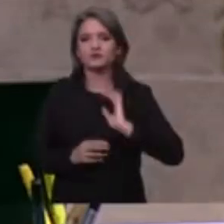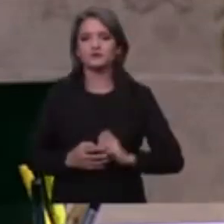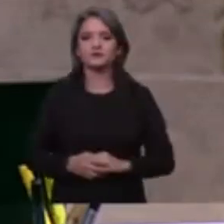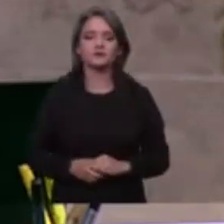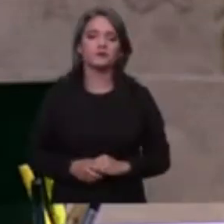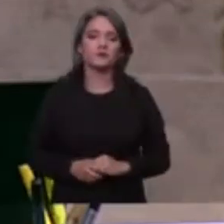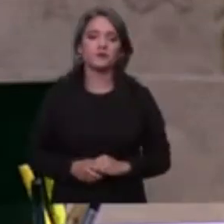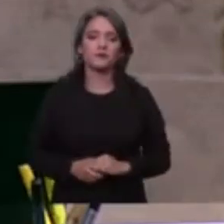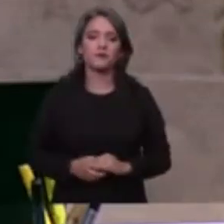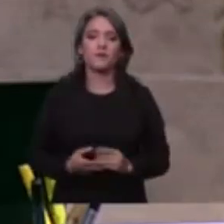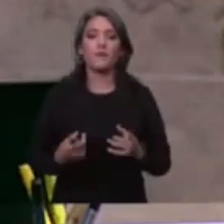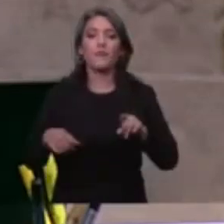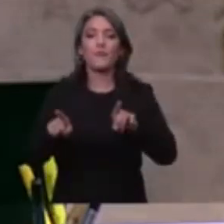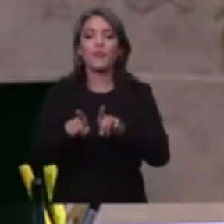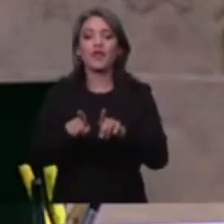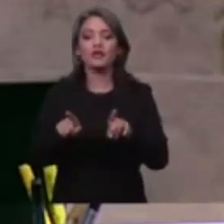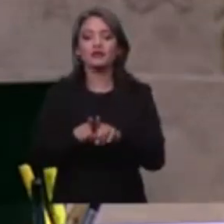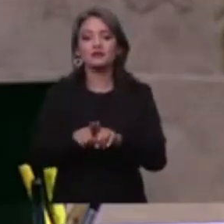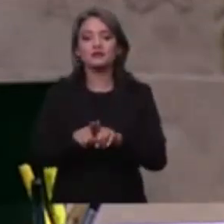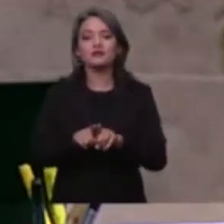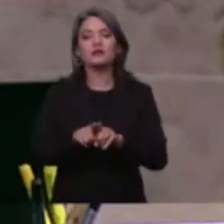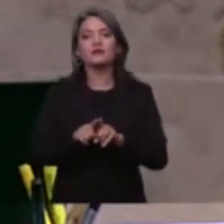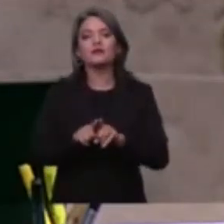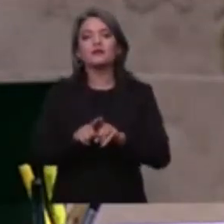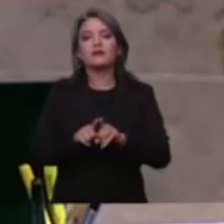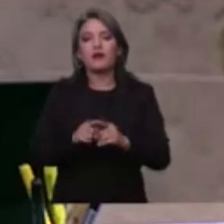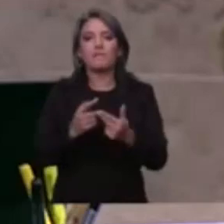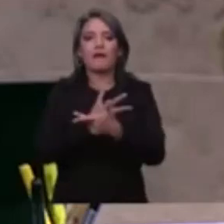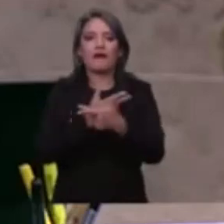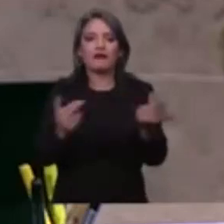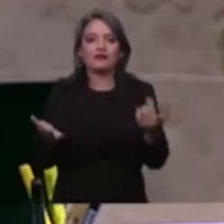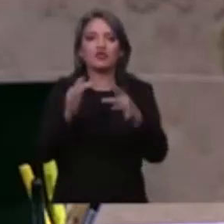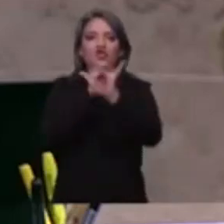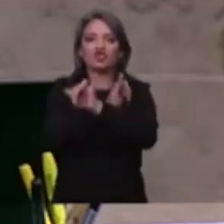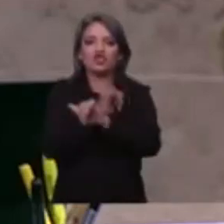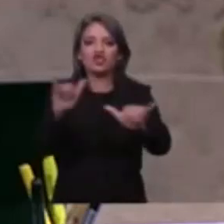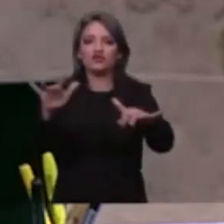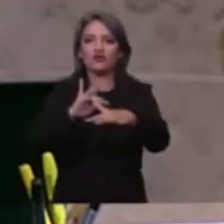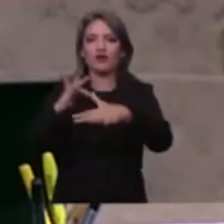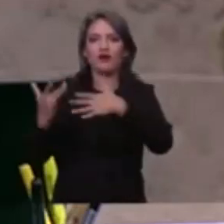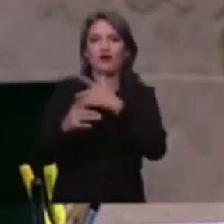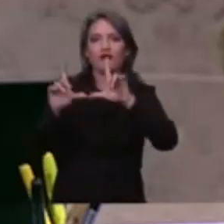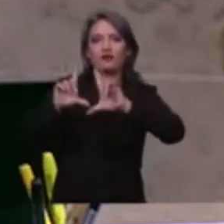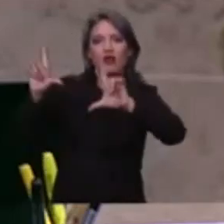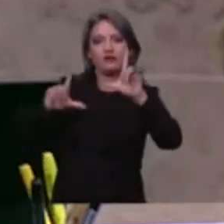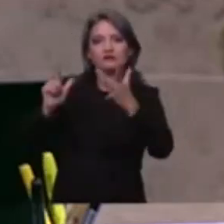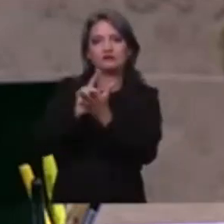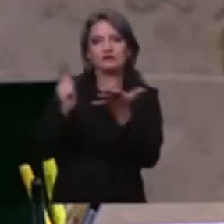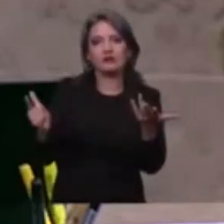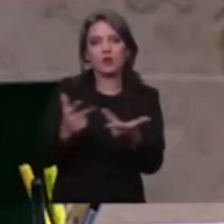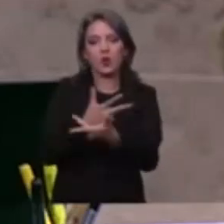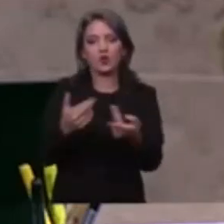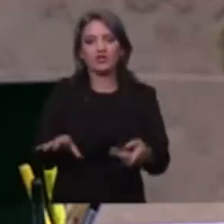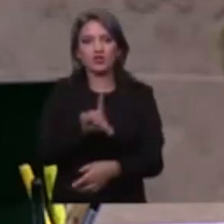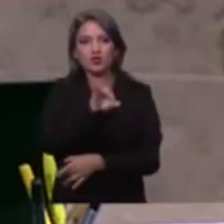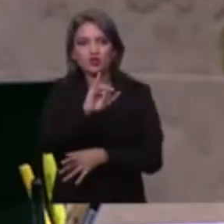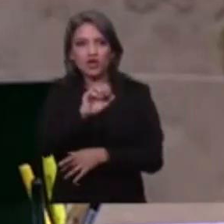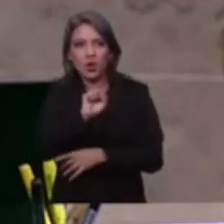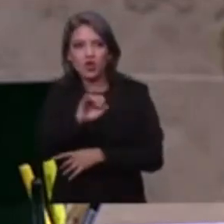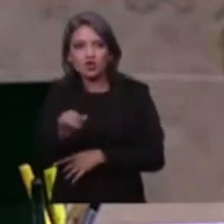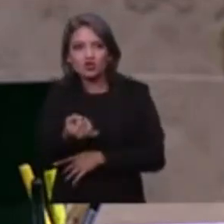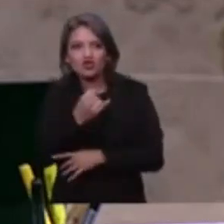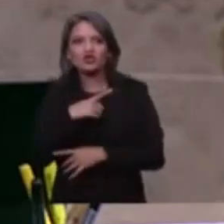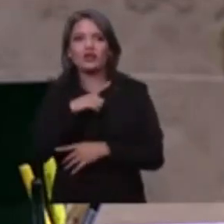Ademais, os materiais difundidos em mídias sociais e ostentados no dia 8 de janeiro, constantes dos